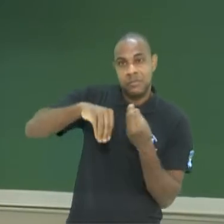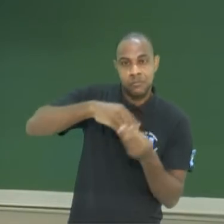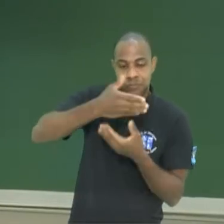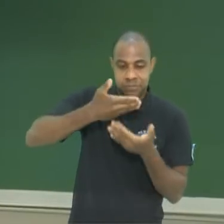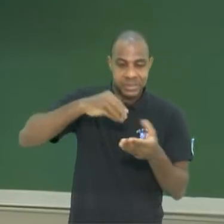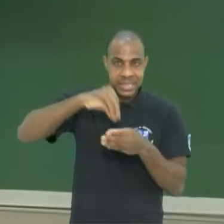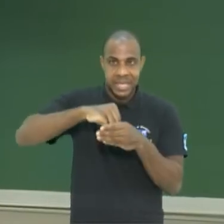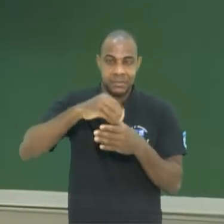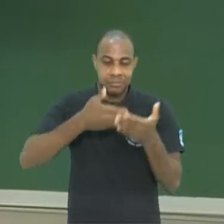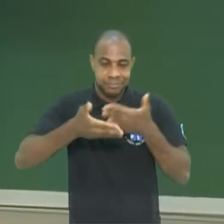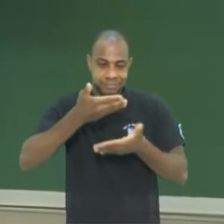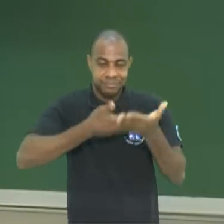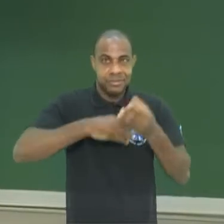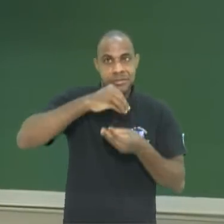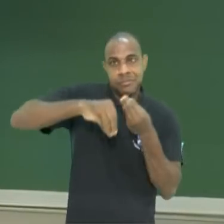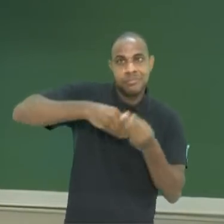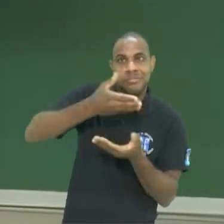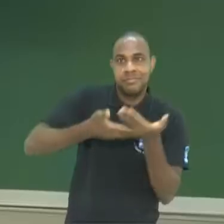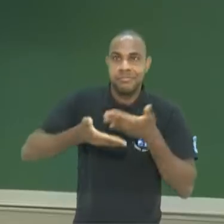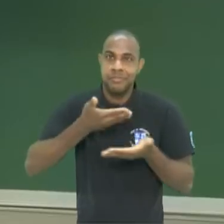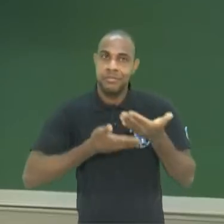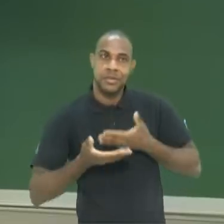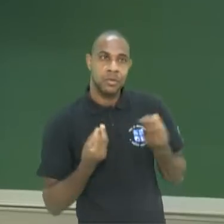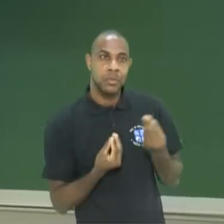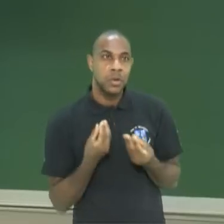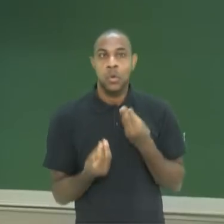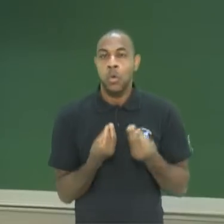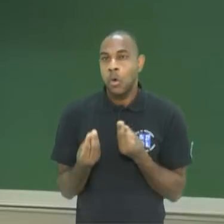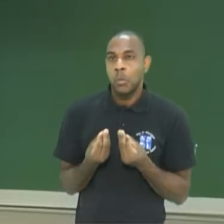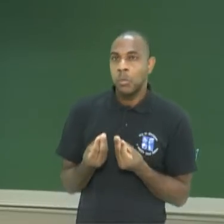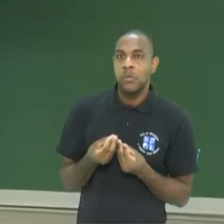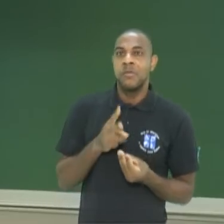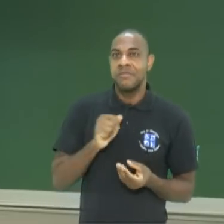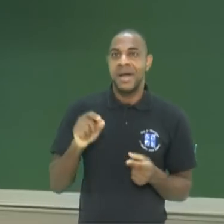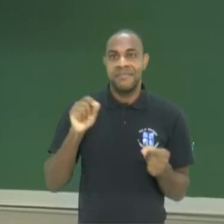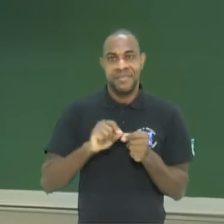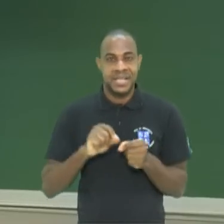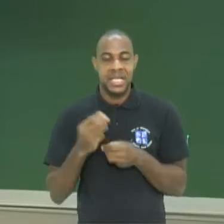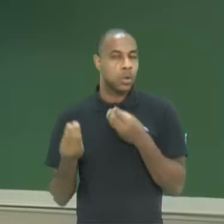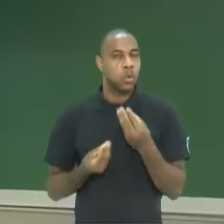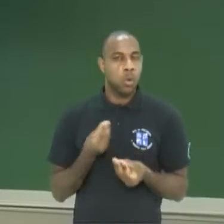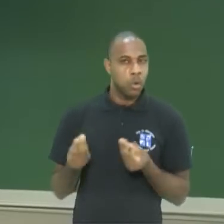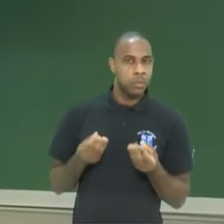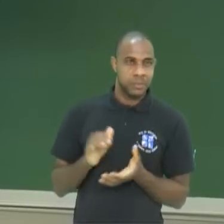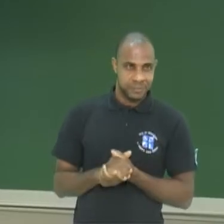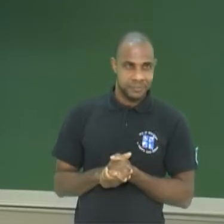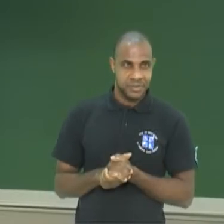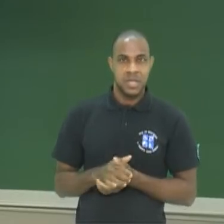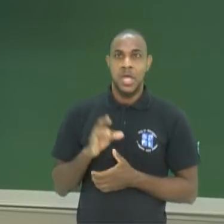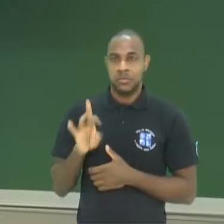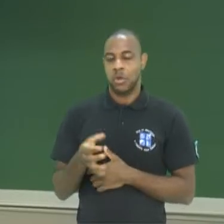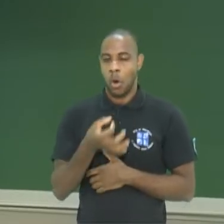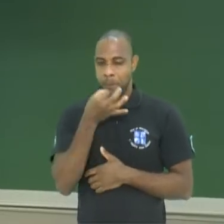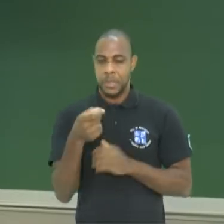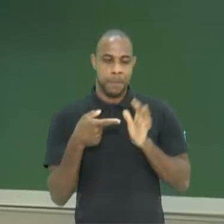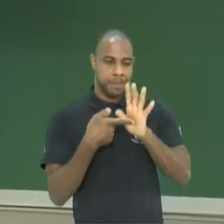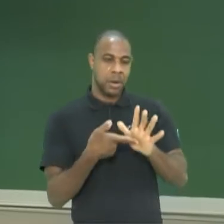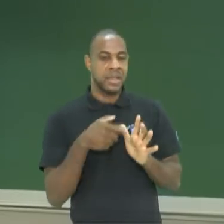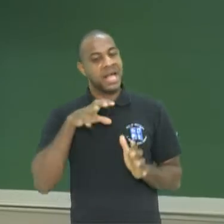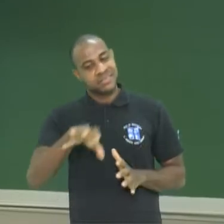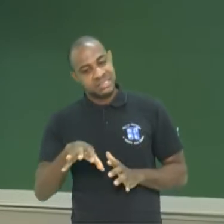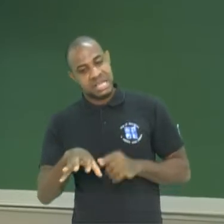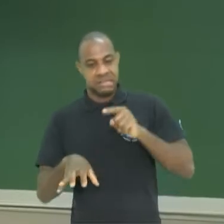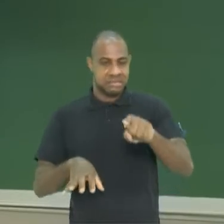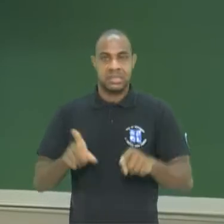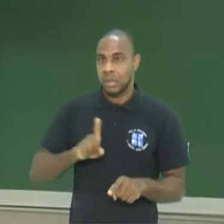seja feito e como que isso vai ser feito. Então, não adianta você só sugerir que seja. Não, você tem